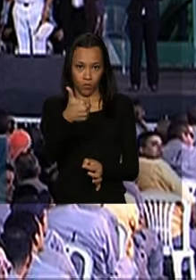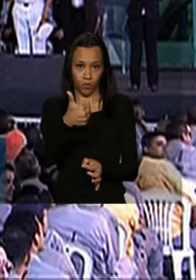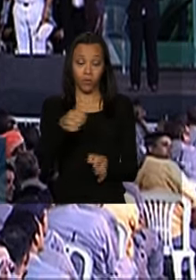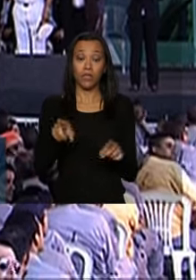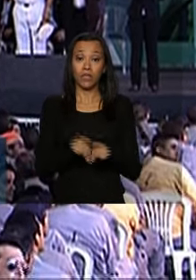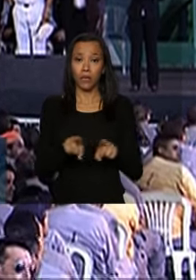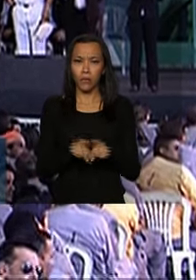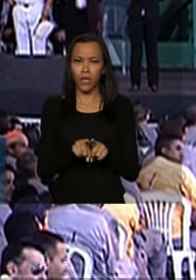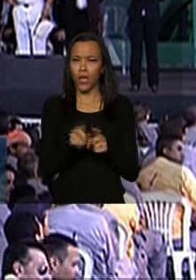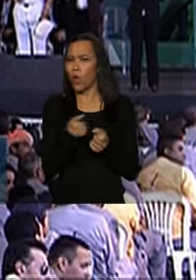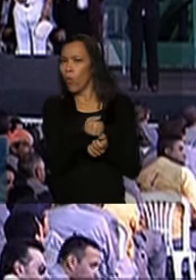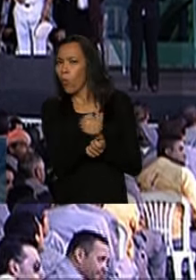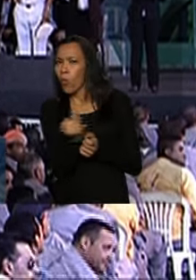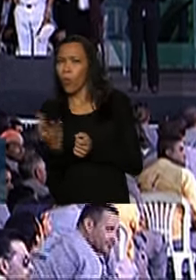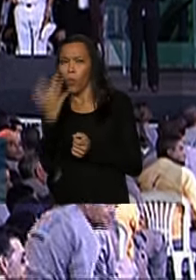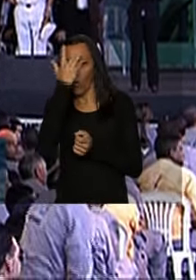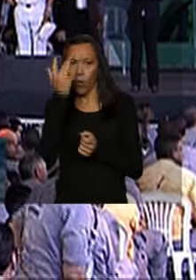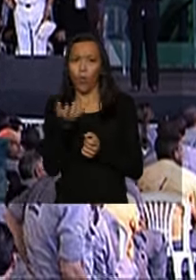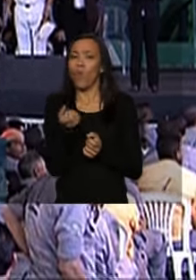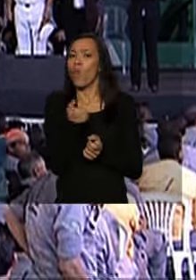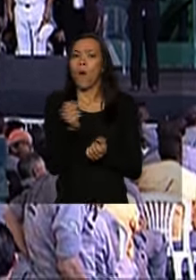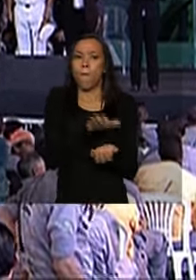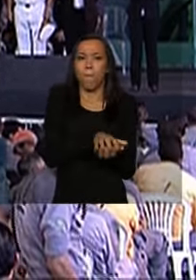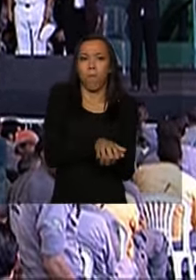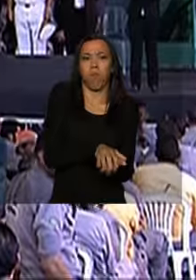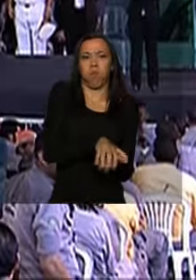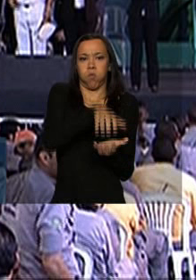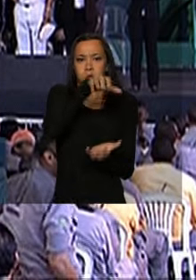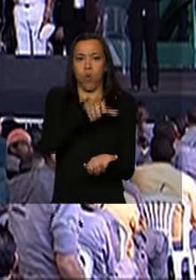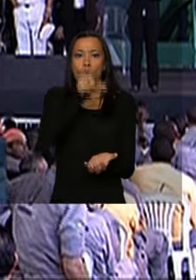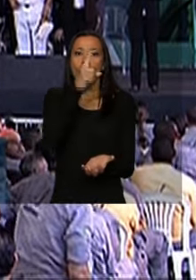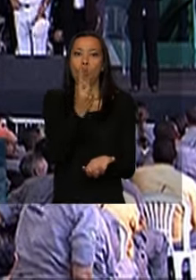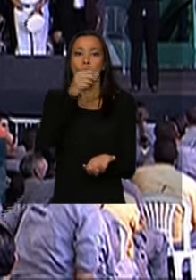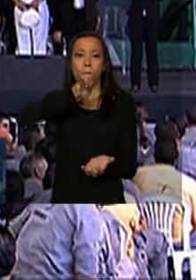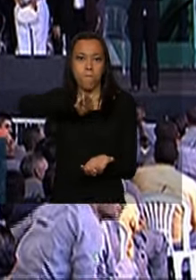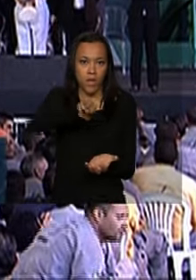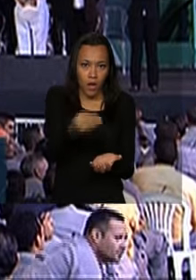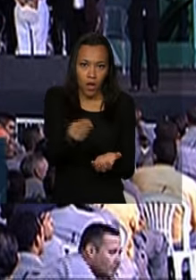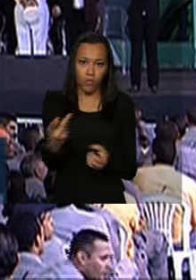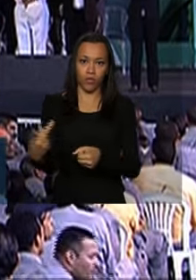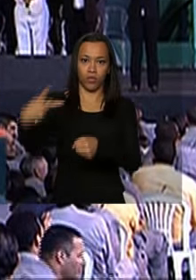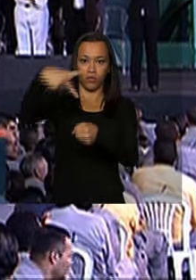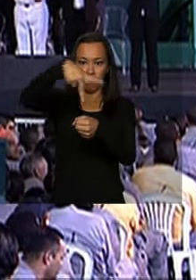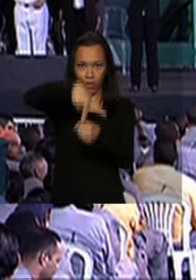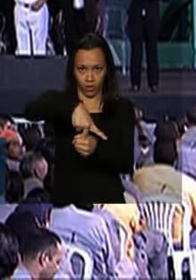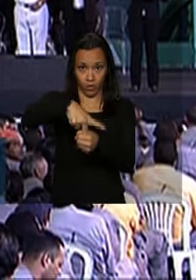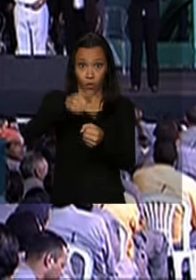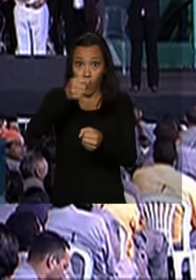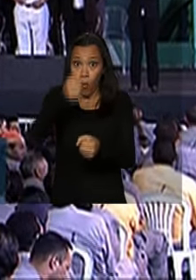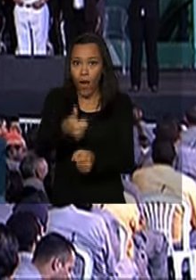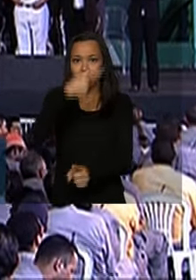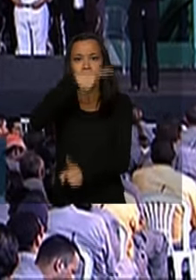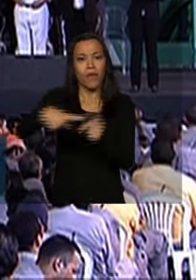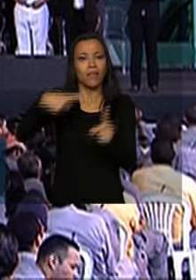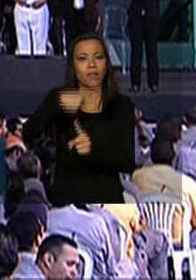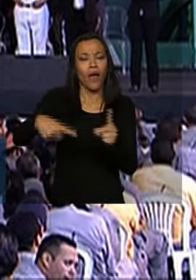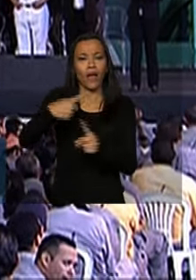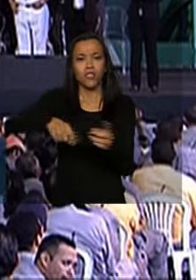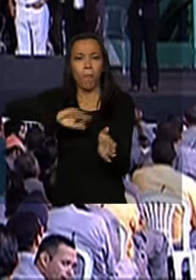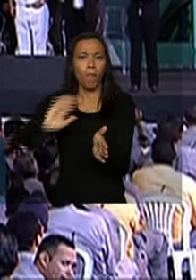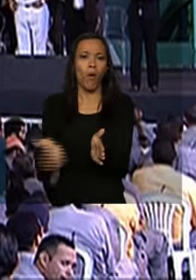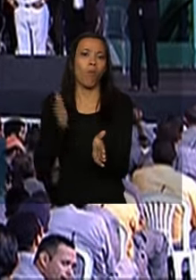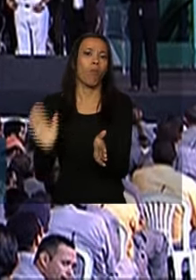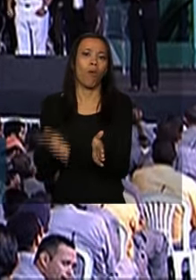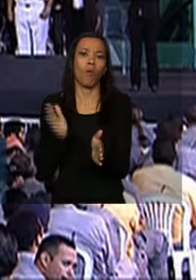e capacidade para transportar 1 milhão de barris de petróleo, o equivalente a quase metade da produção